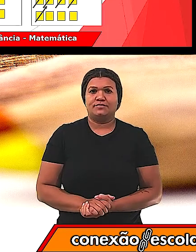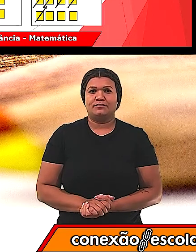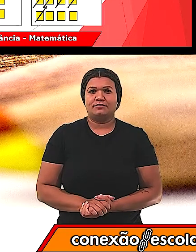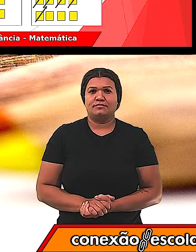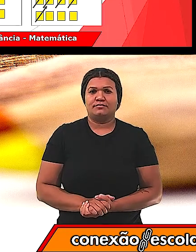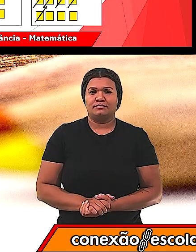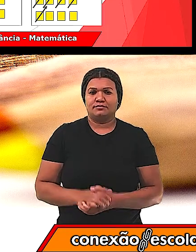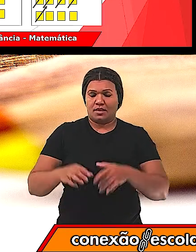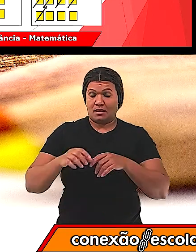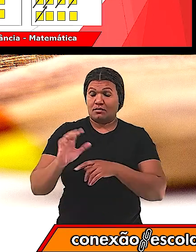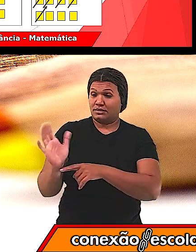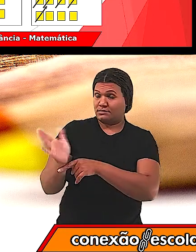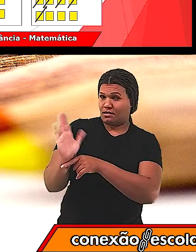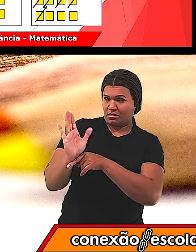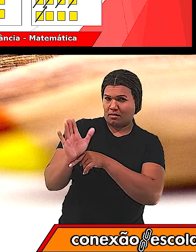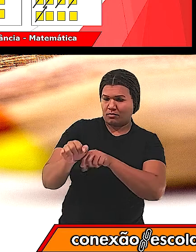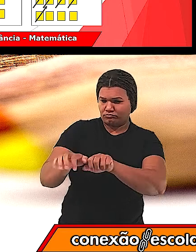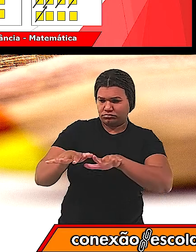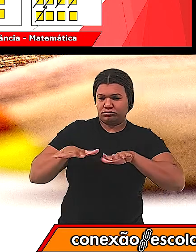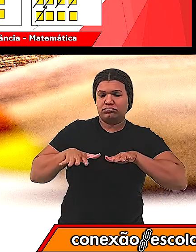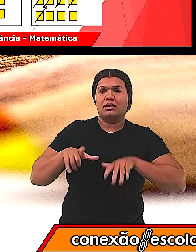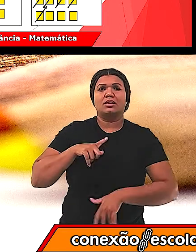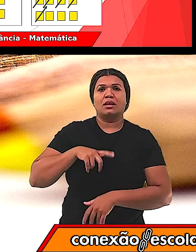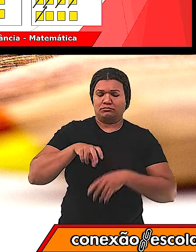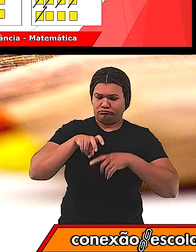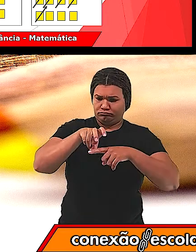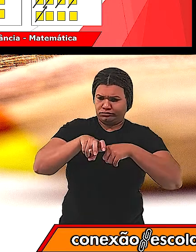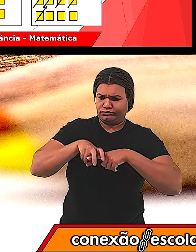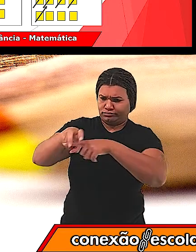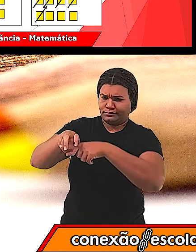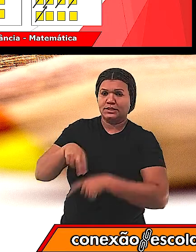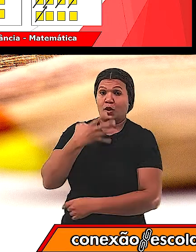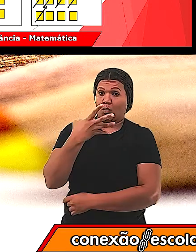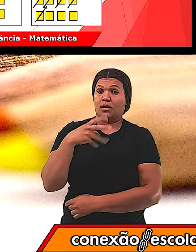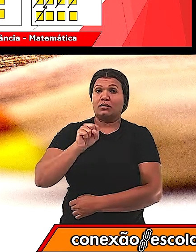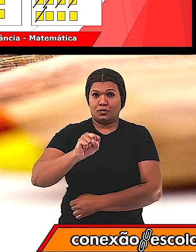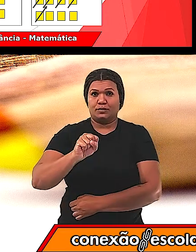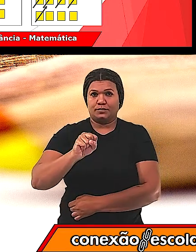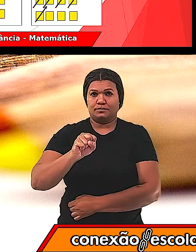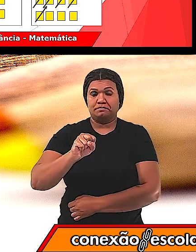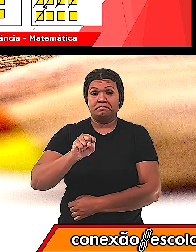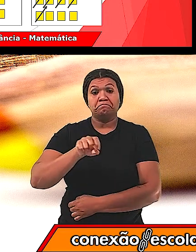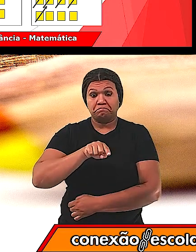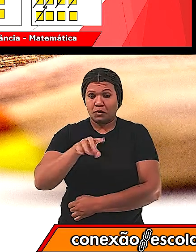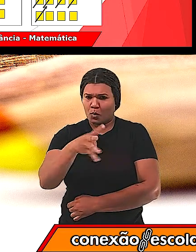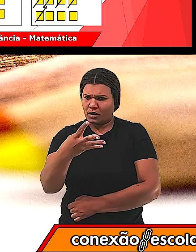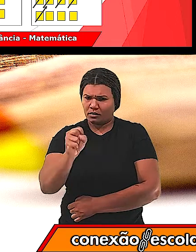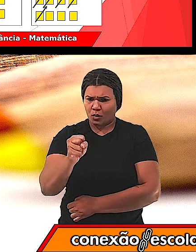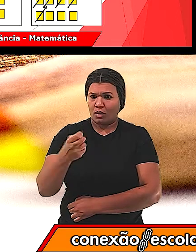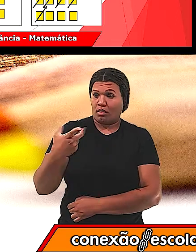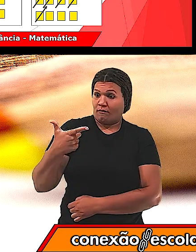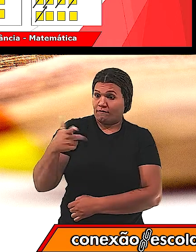Em uma sala de cinema, há 48 poltronas. Dessas 25 já